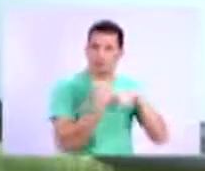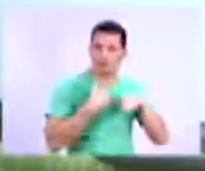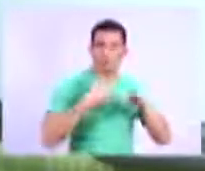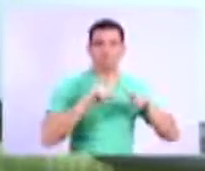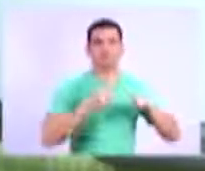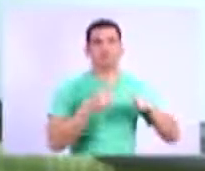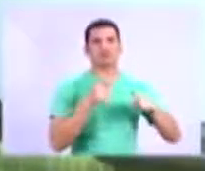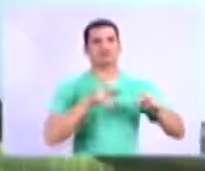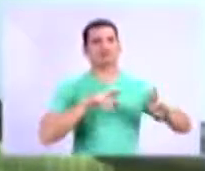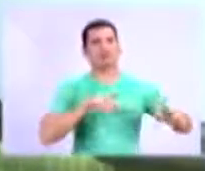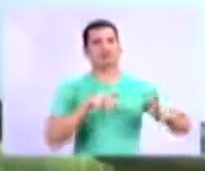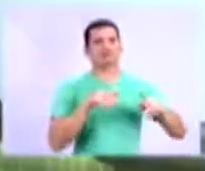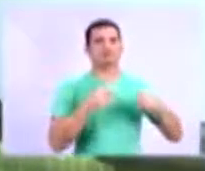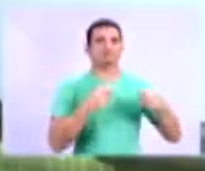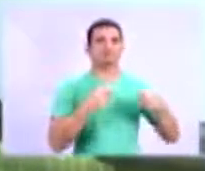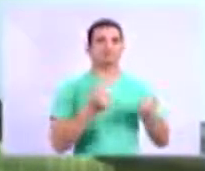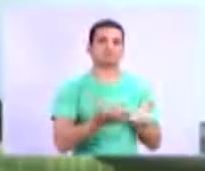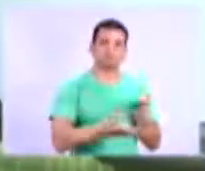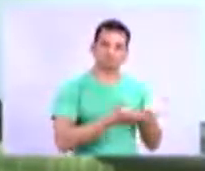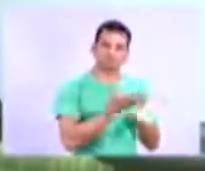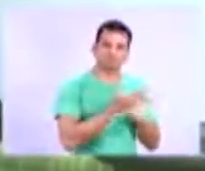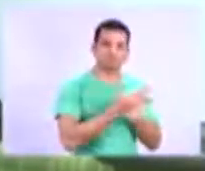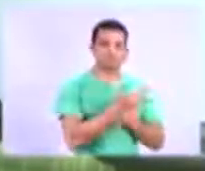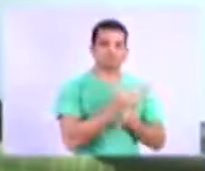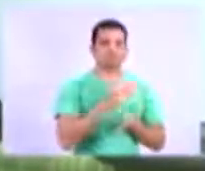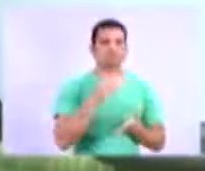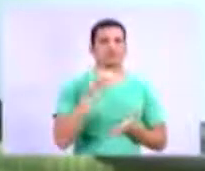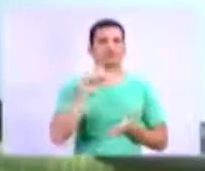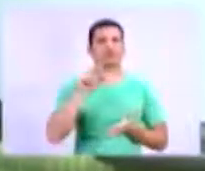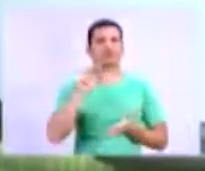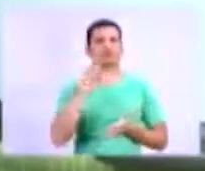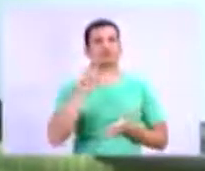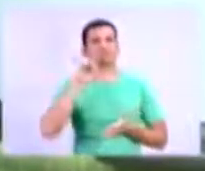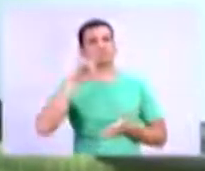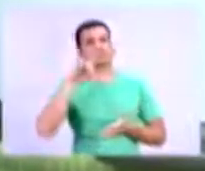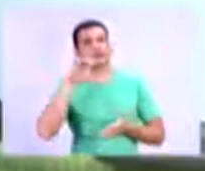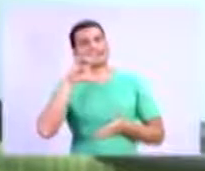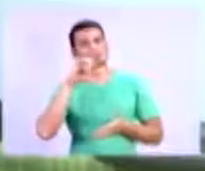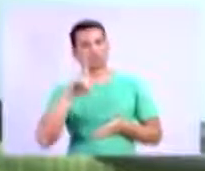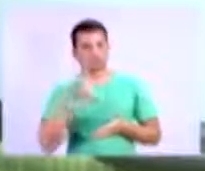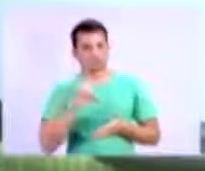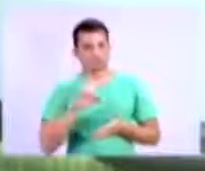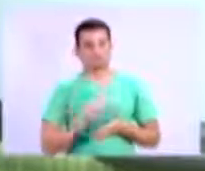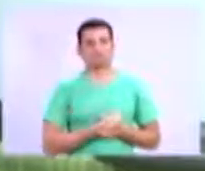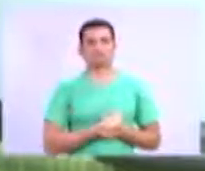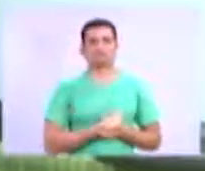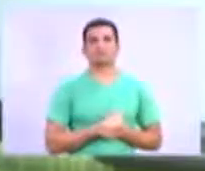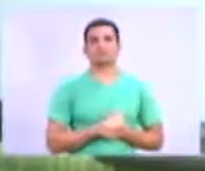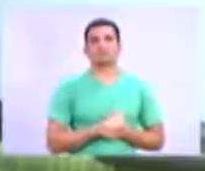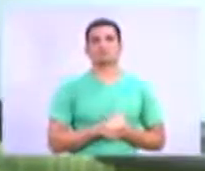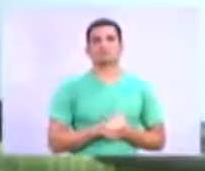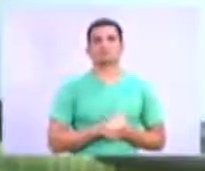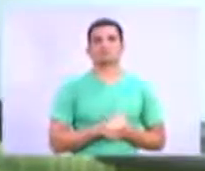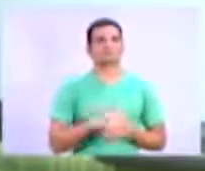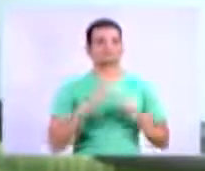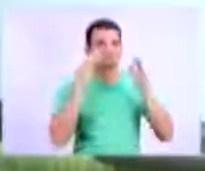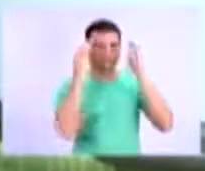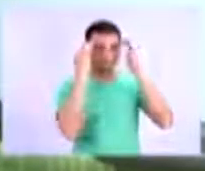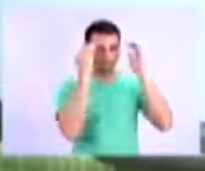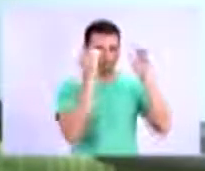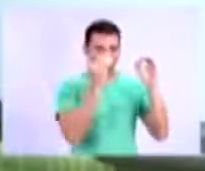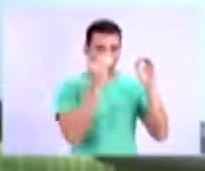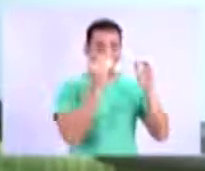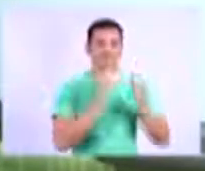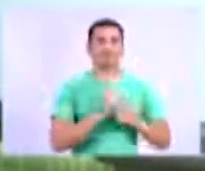eu tenho que tratá-lo a partir dessa alteridade, respeitando e, como nós falamos na